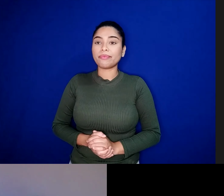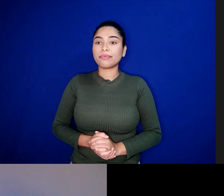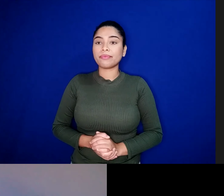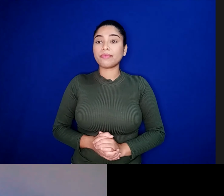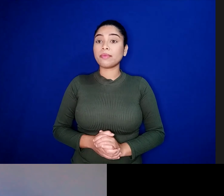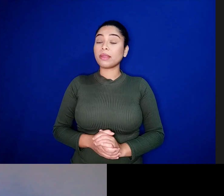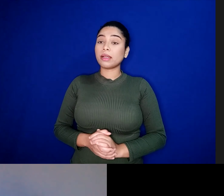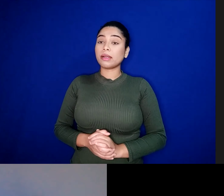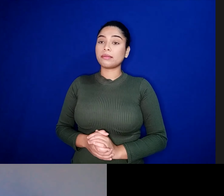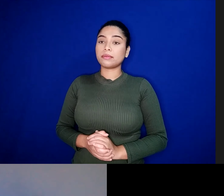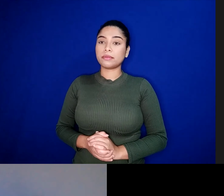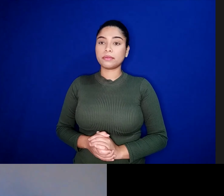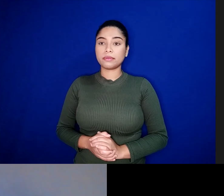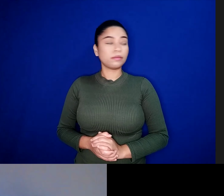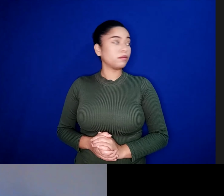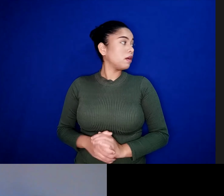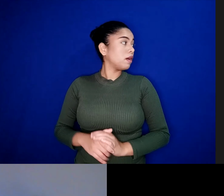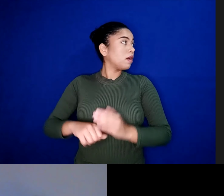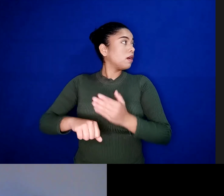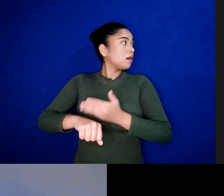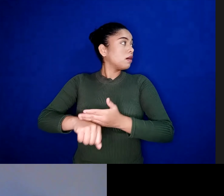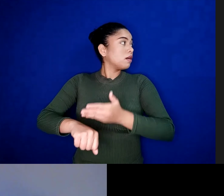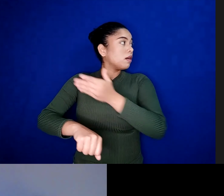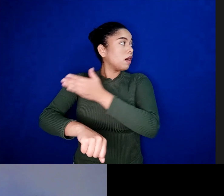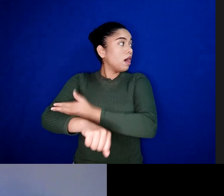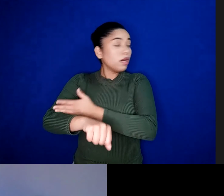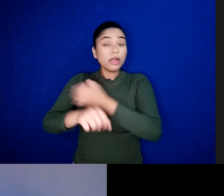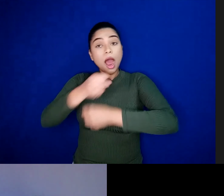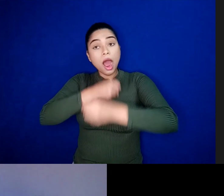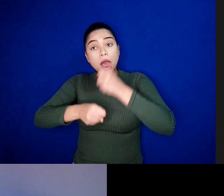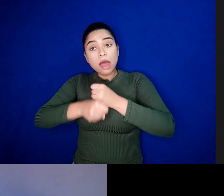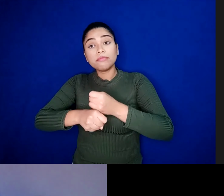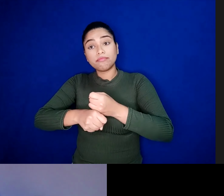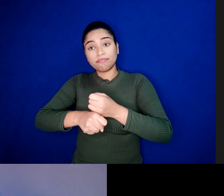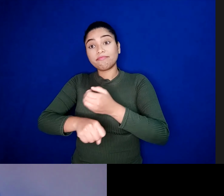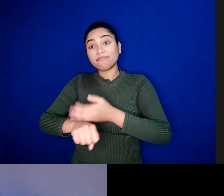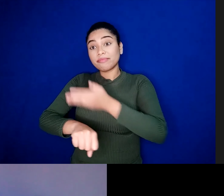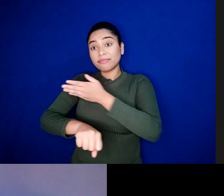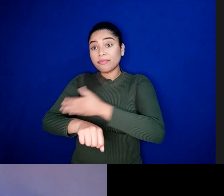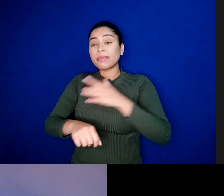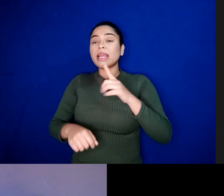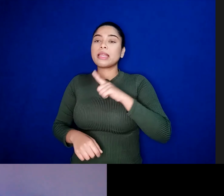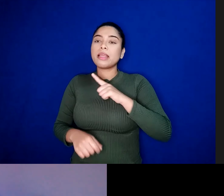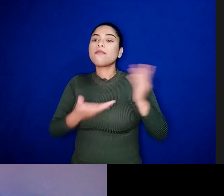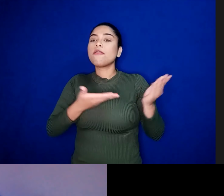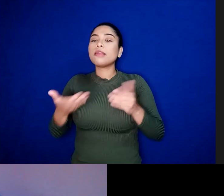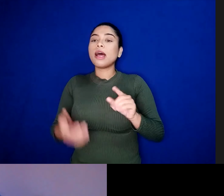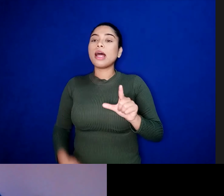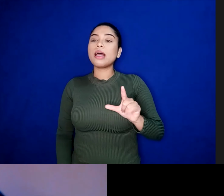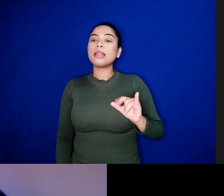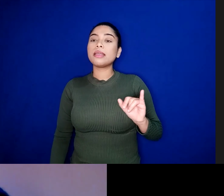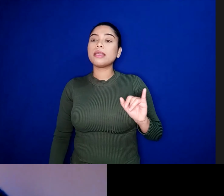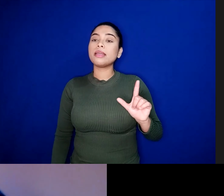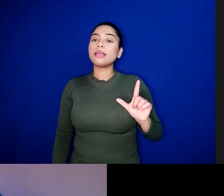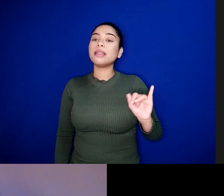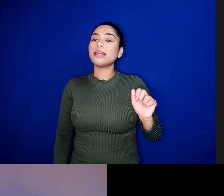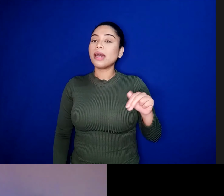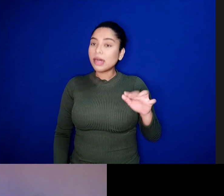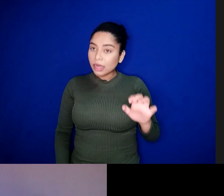estão anterior terceiro Esse seminário né No ano anterior a gente teve aqui como convidado areia de Cláudia né A Isa Meireles